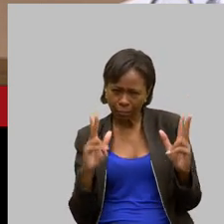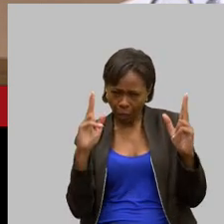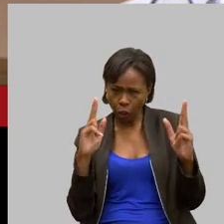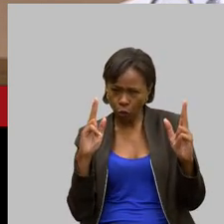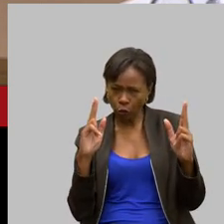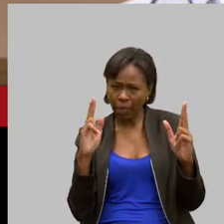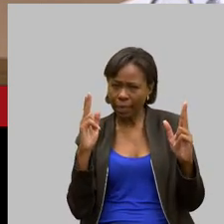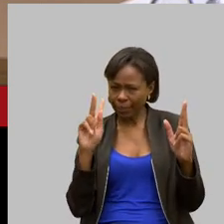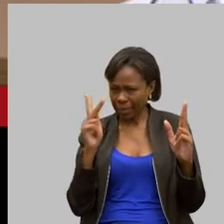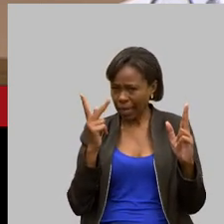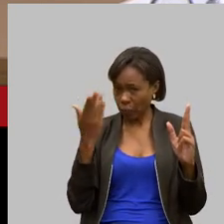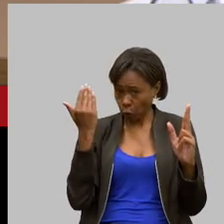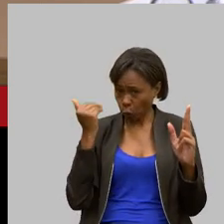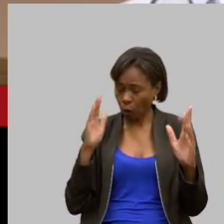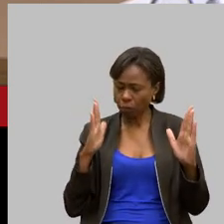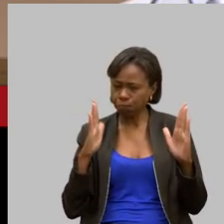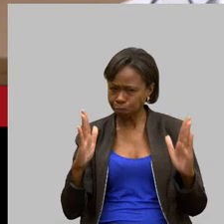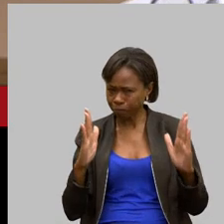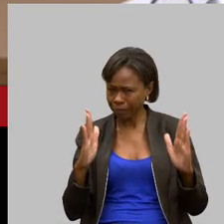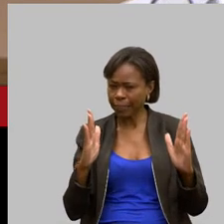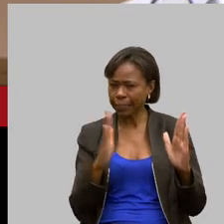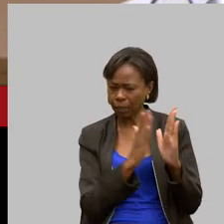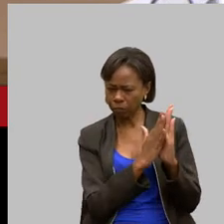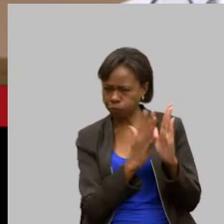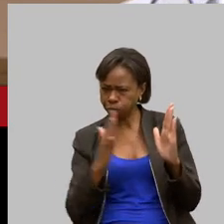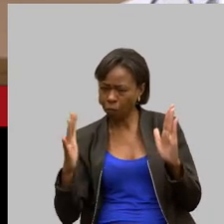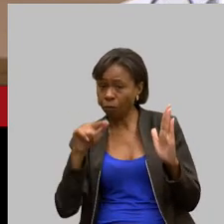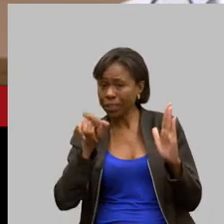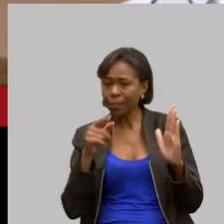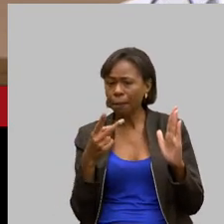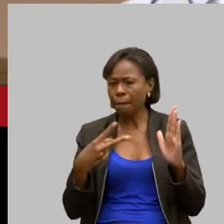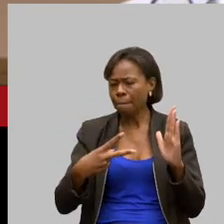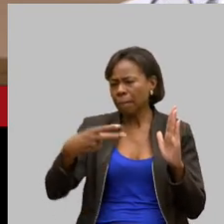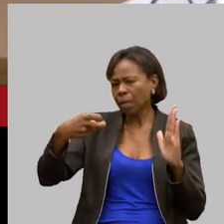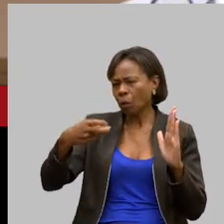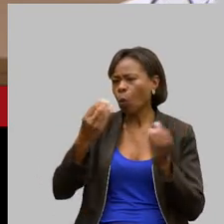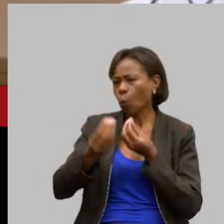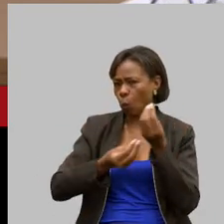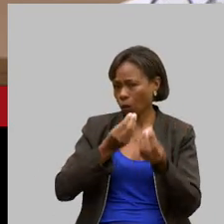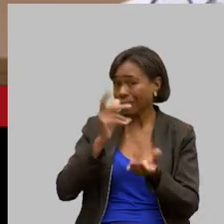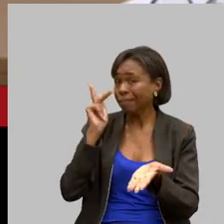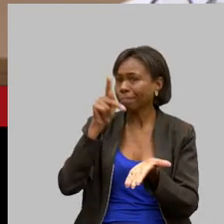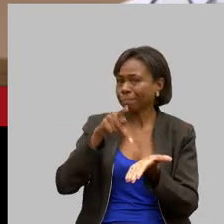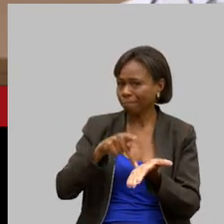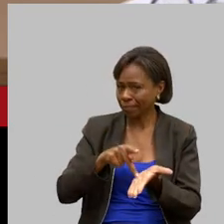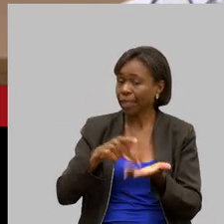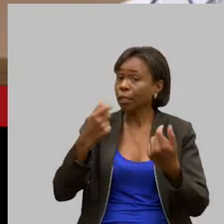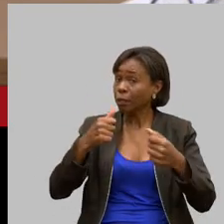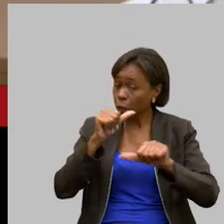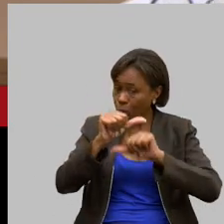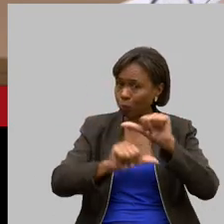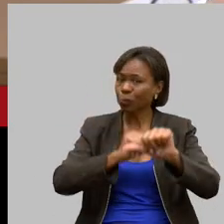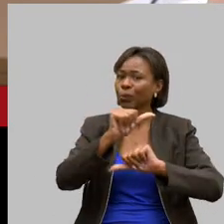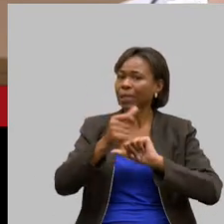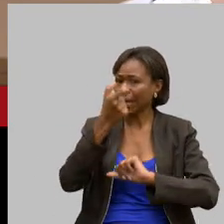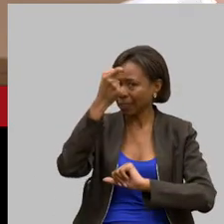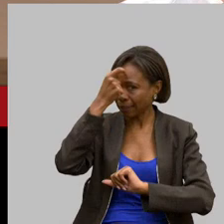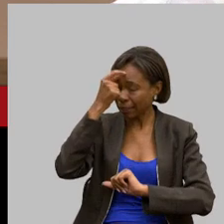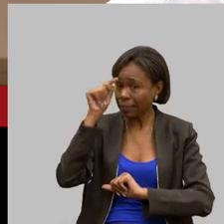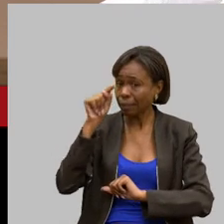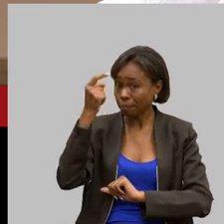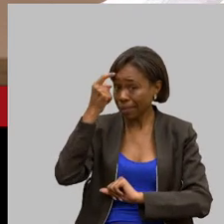perceberem como isso é real e como a gente precisa desmistificar isso para que a gente possa de